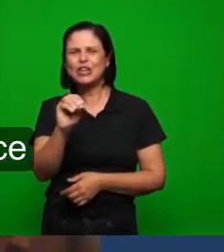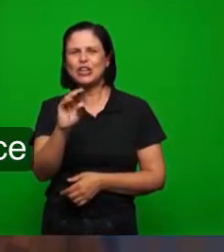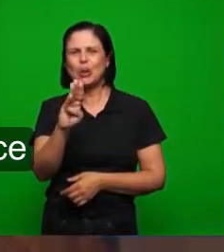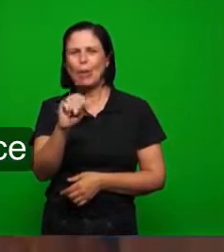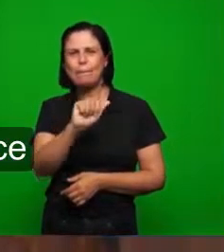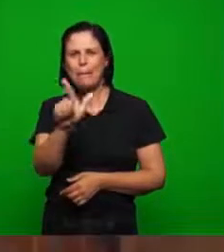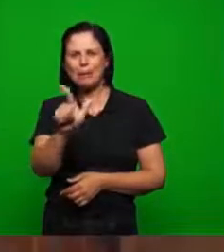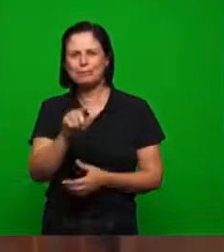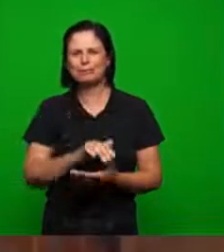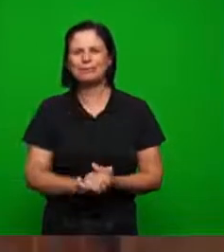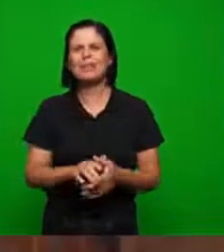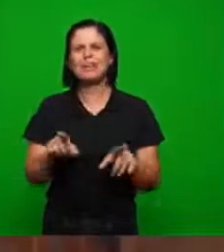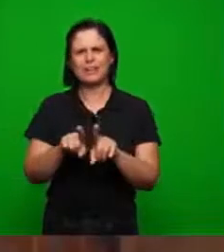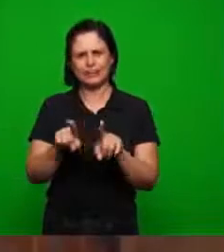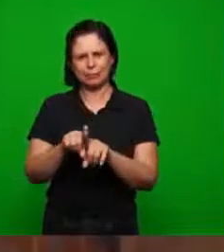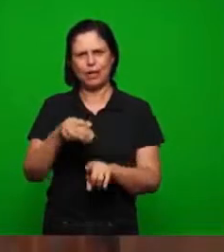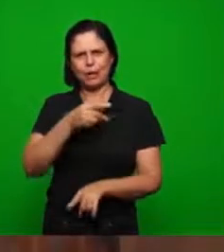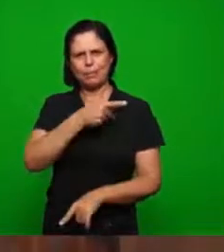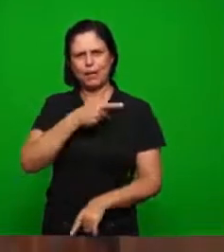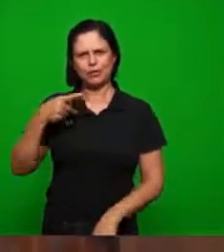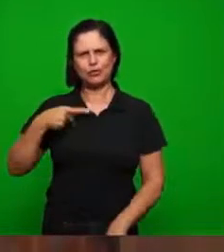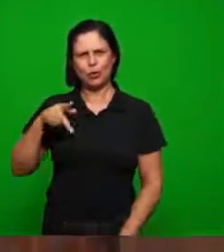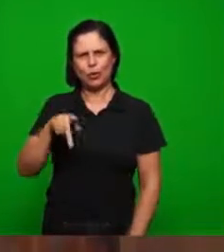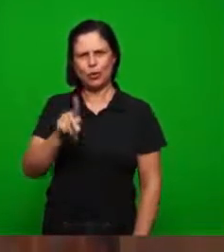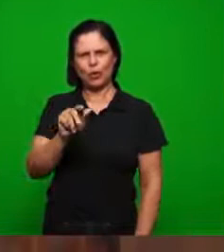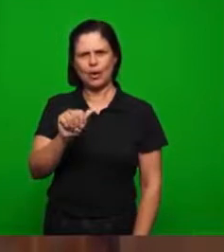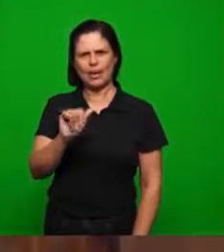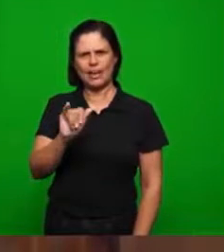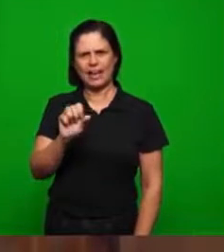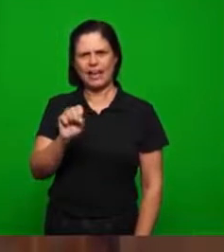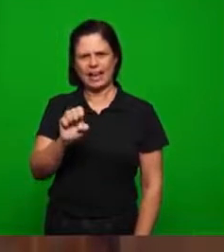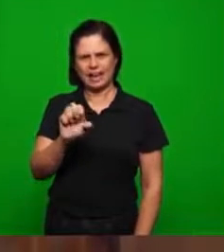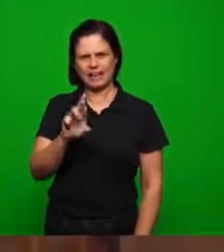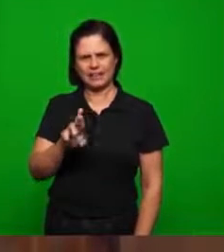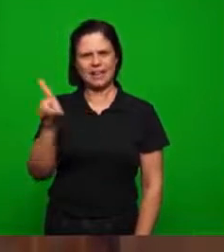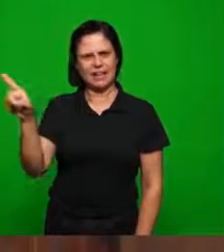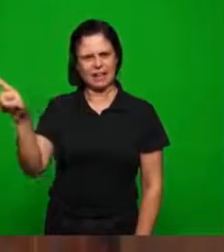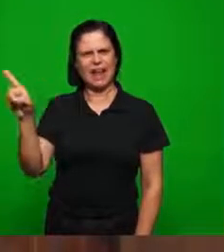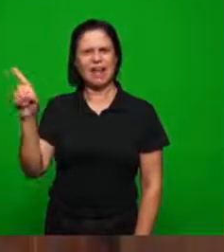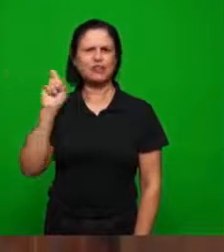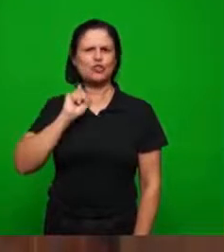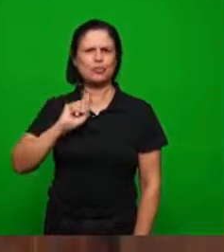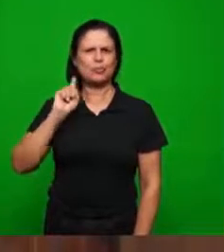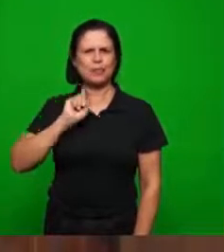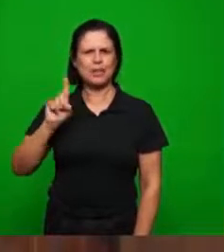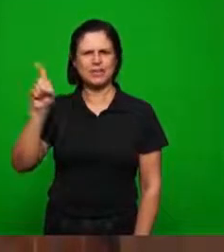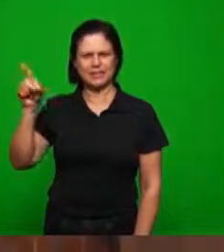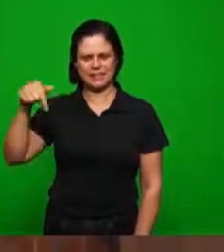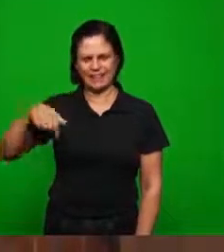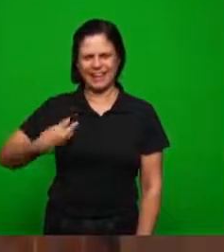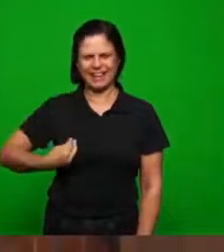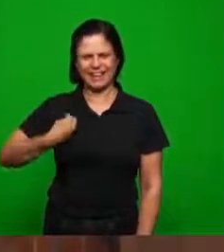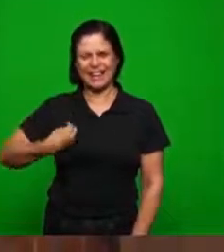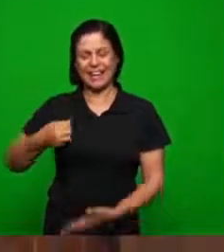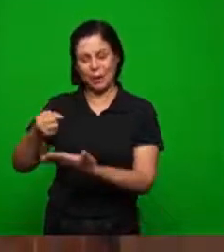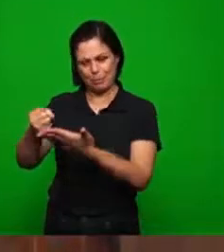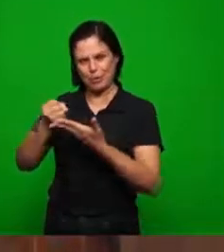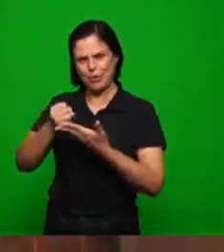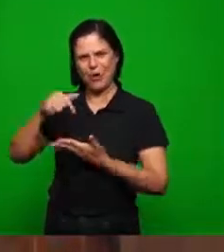Muito bem, temos a presença aqui do pastor Kaiser, lá de Uberlândia. Ele nos ajudou, nos